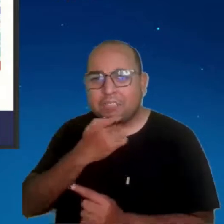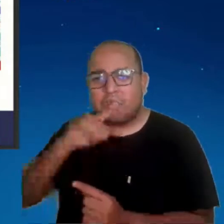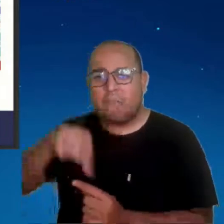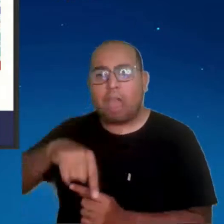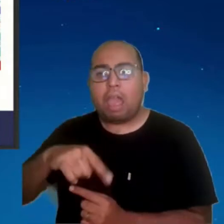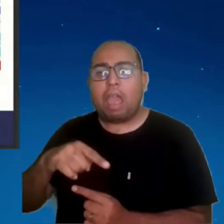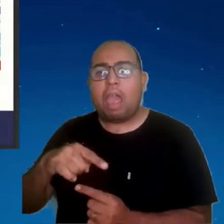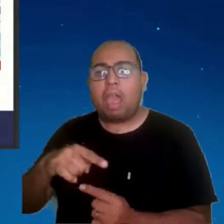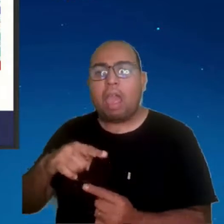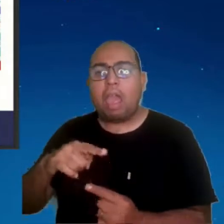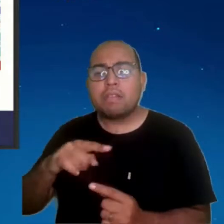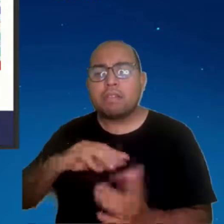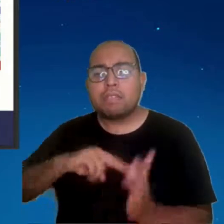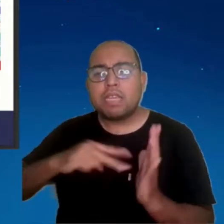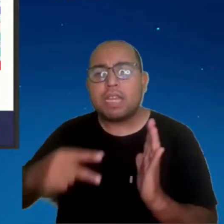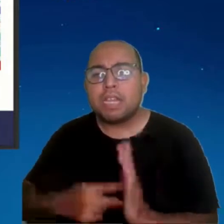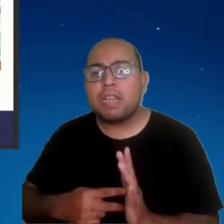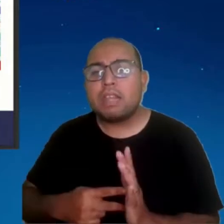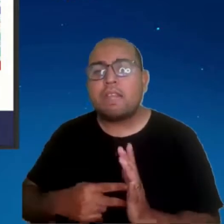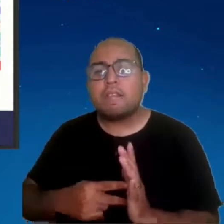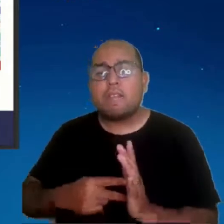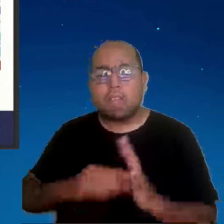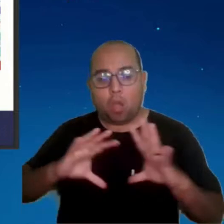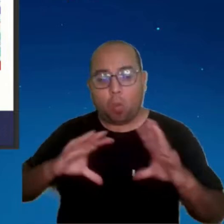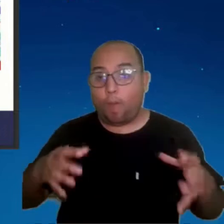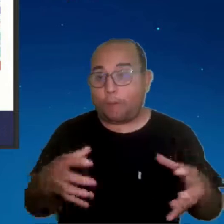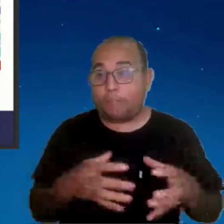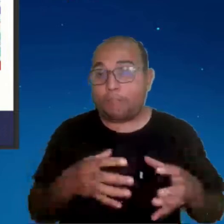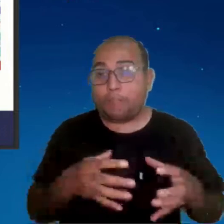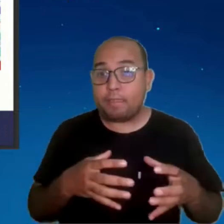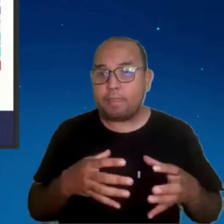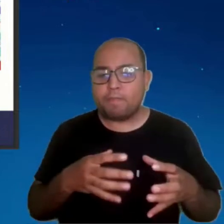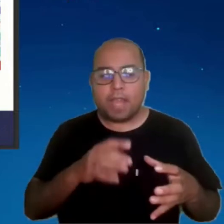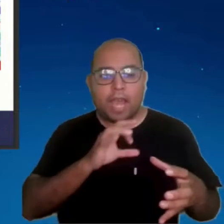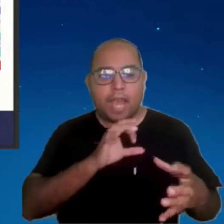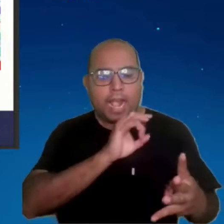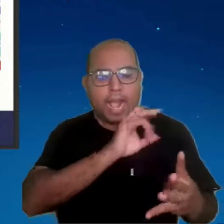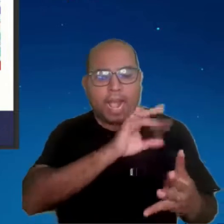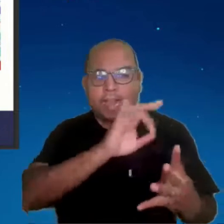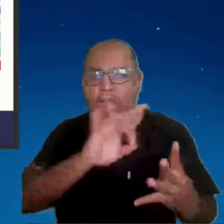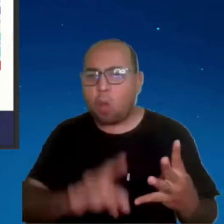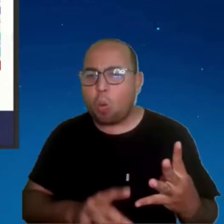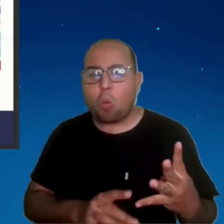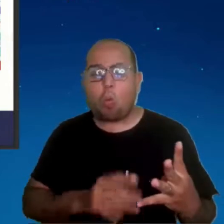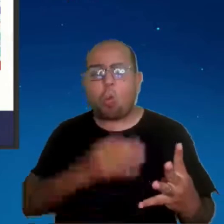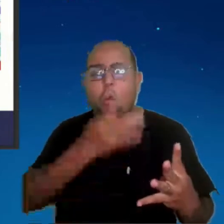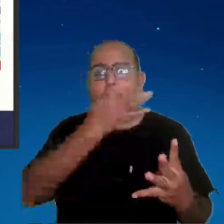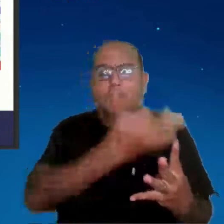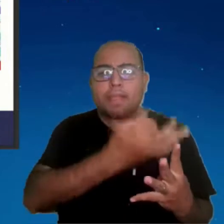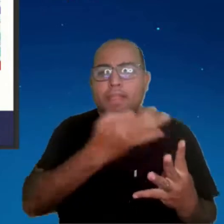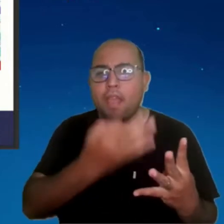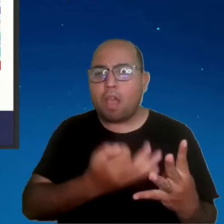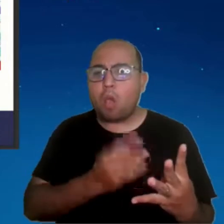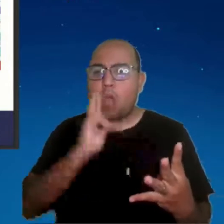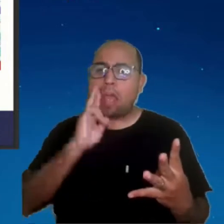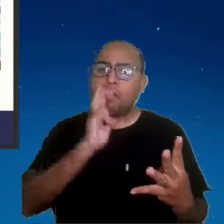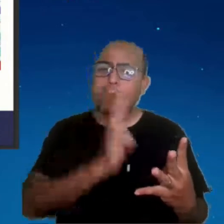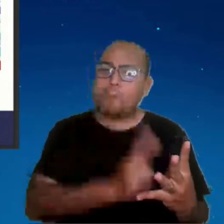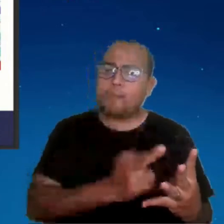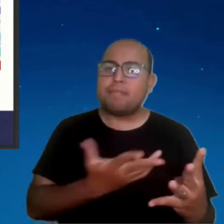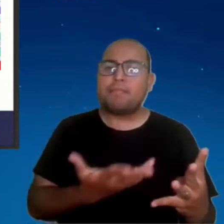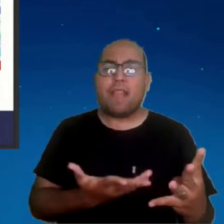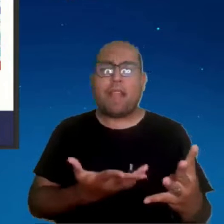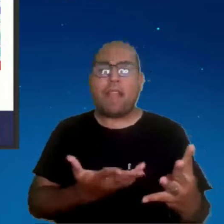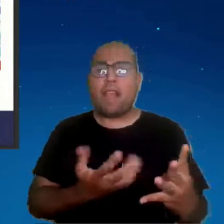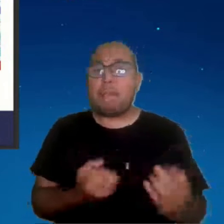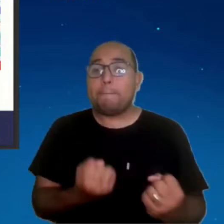sua equipe, é engajar a sua equipe, são boas contribuições. Então, employer brand não é só você colocar uma tela e colocar na